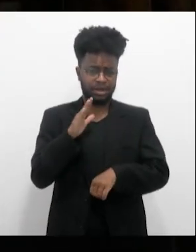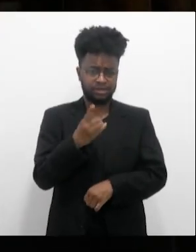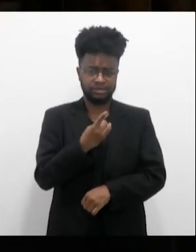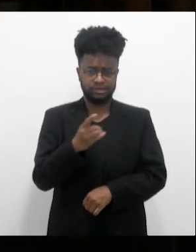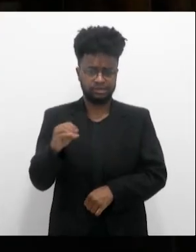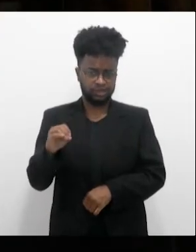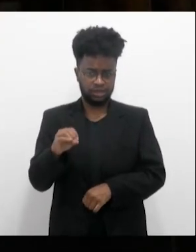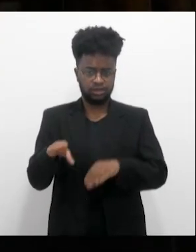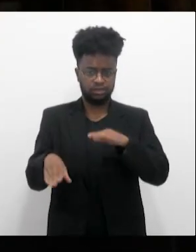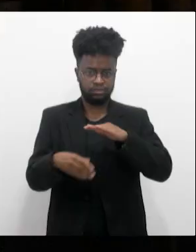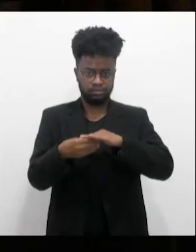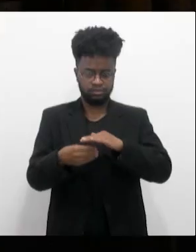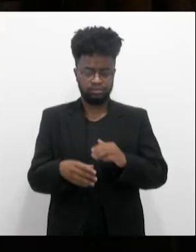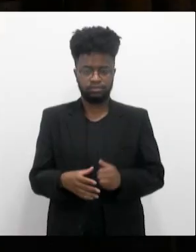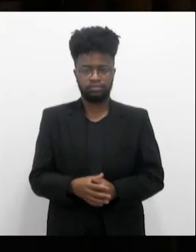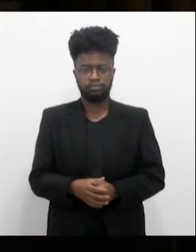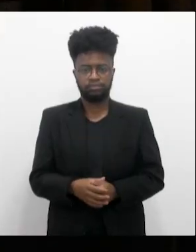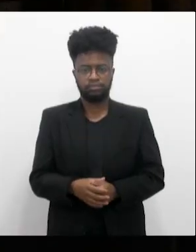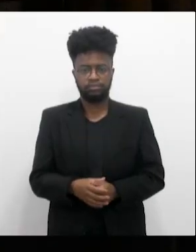emendas,